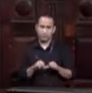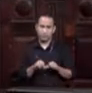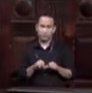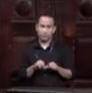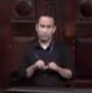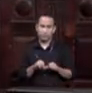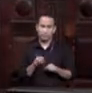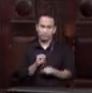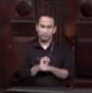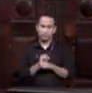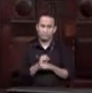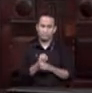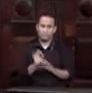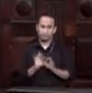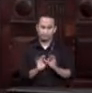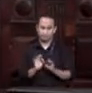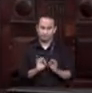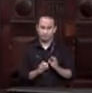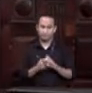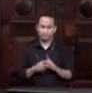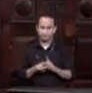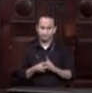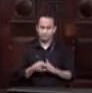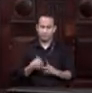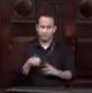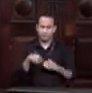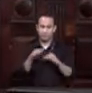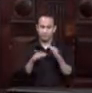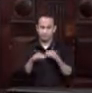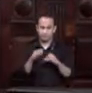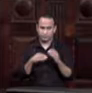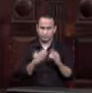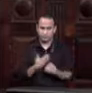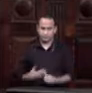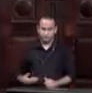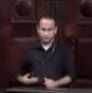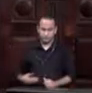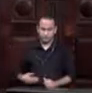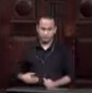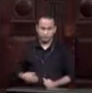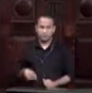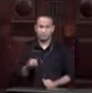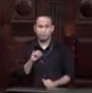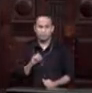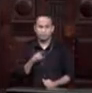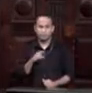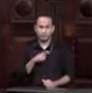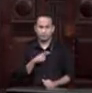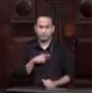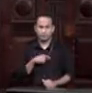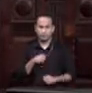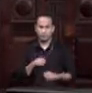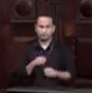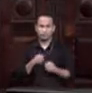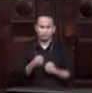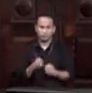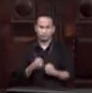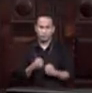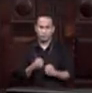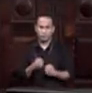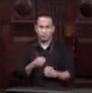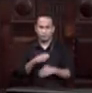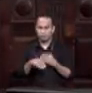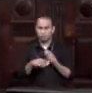uma regularização da folha de pagamento do Estado, os servidores, aqueles a quem se destina todo o nosso esforço, todo o